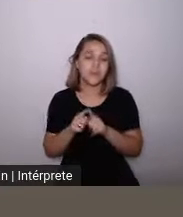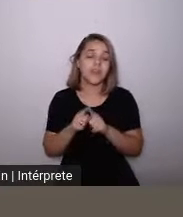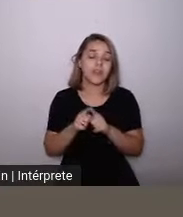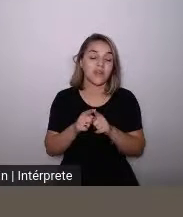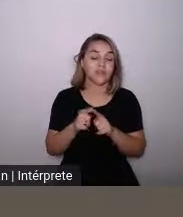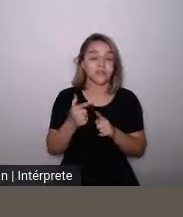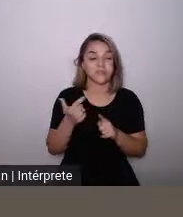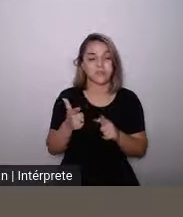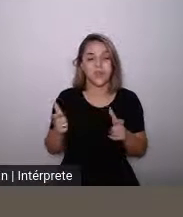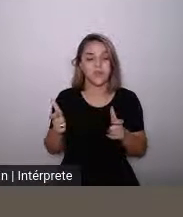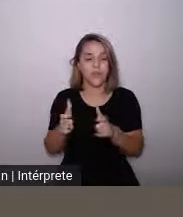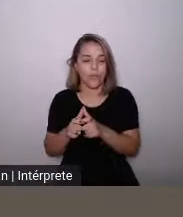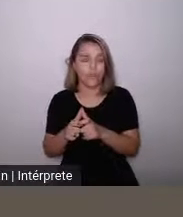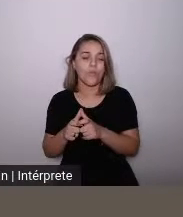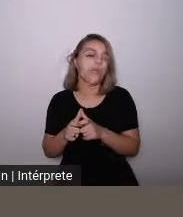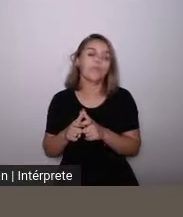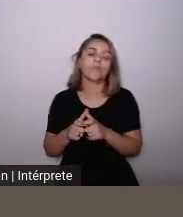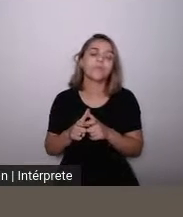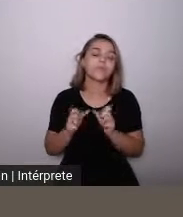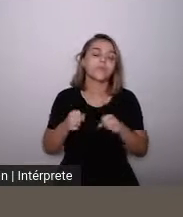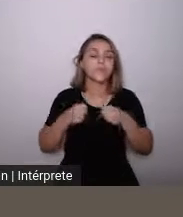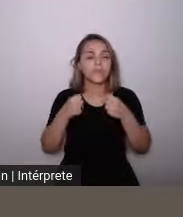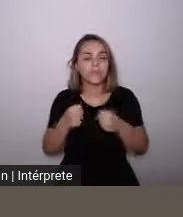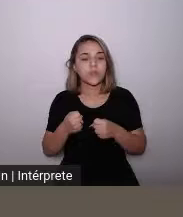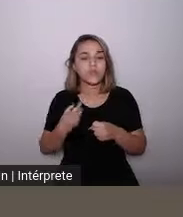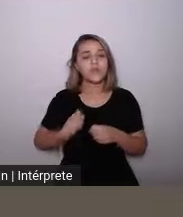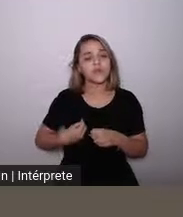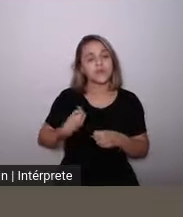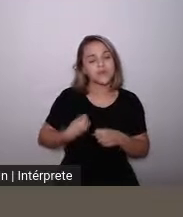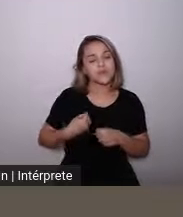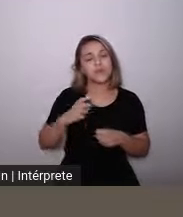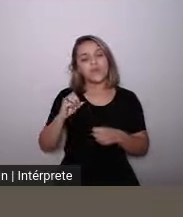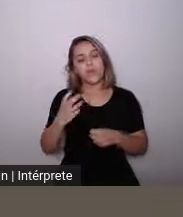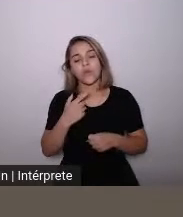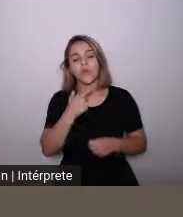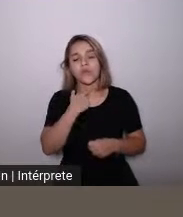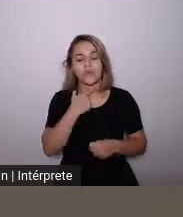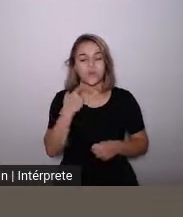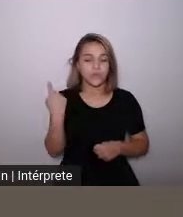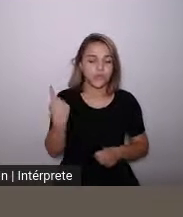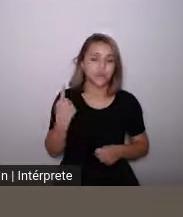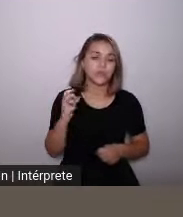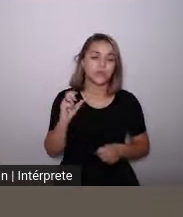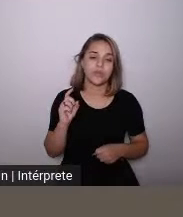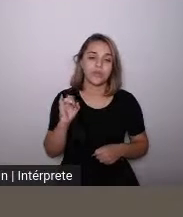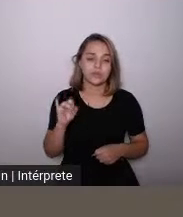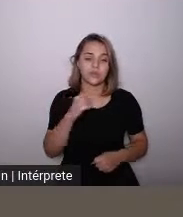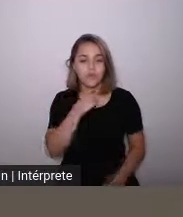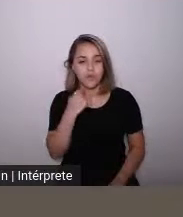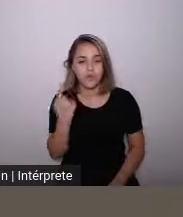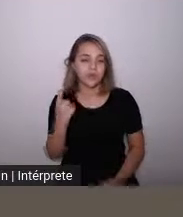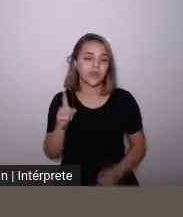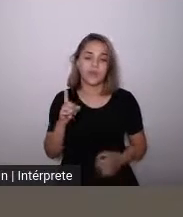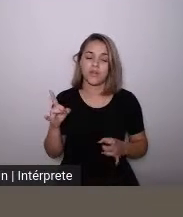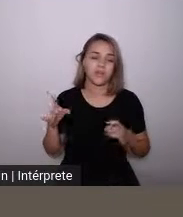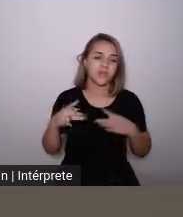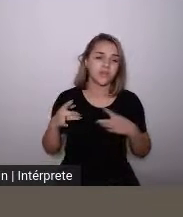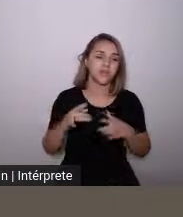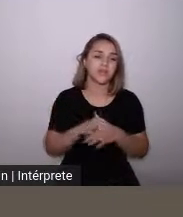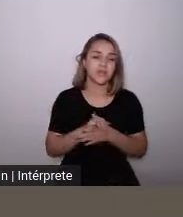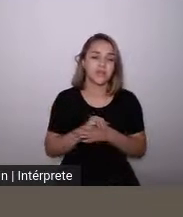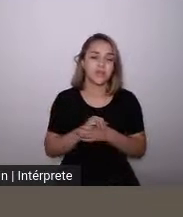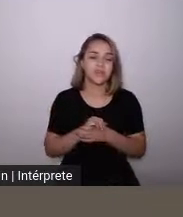poder? Quando vivo, quando morro, ou quando morrer não me deixa morrer? Não se trata mais do príncipe que